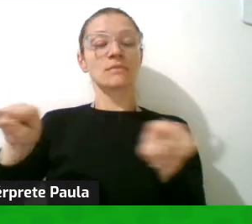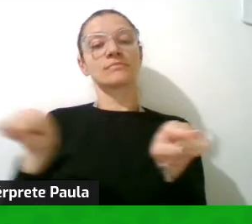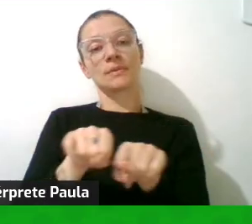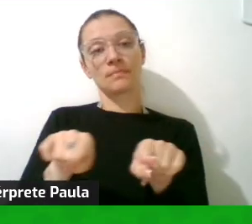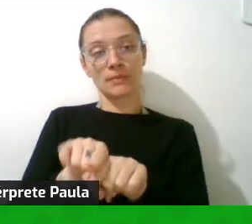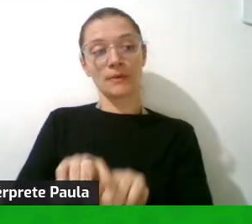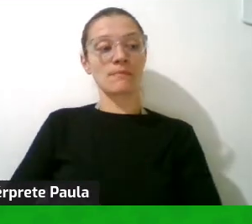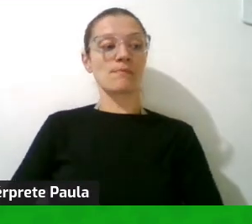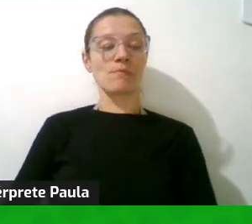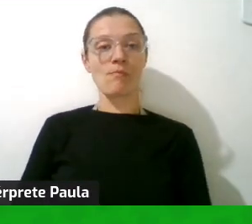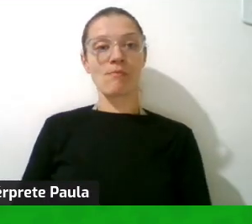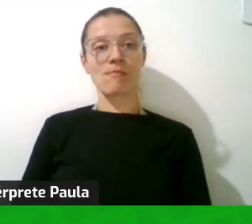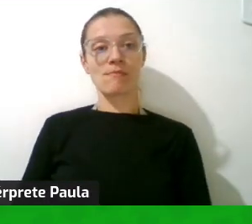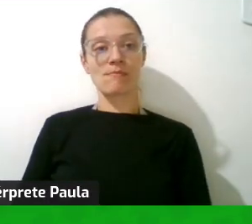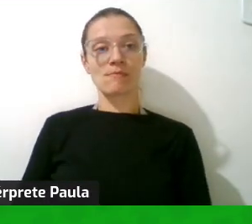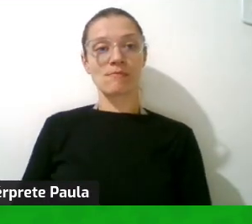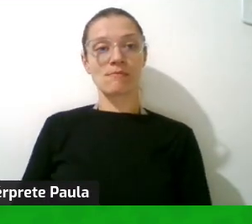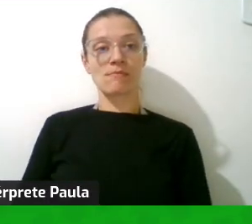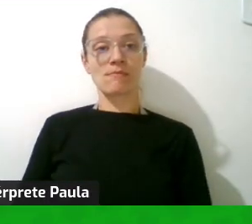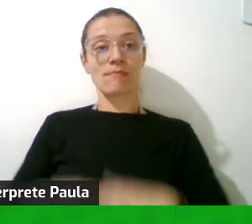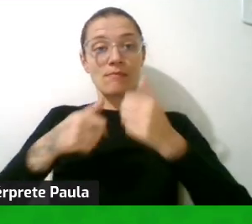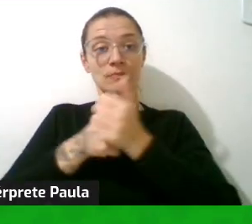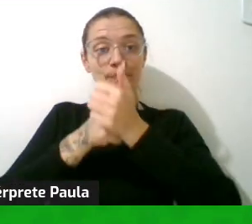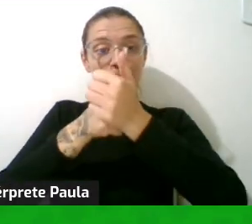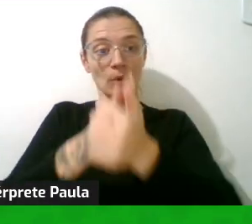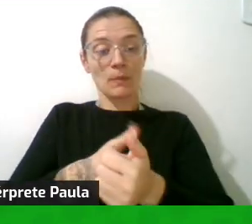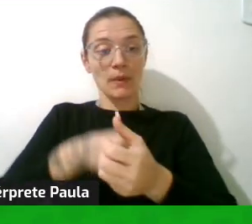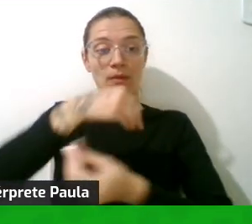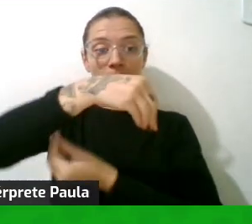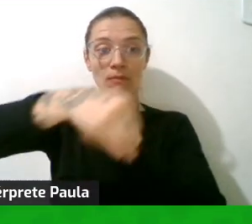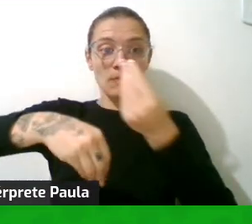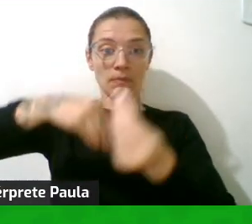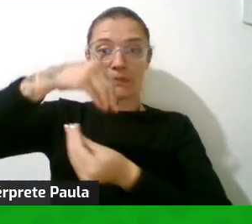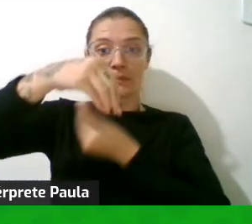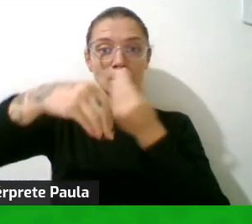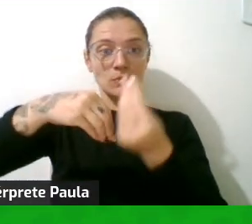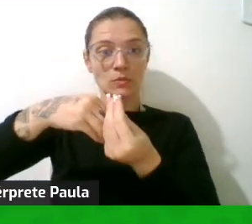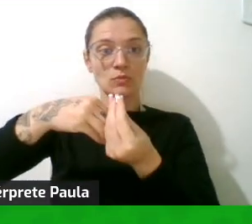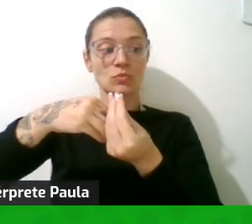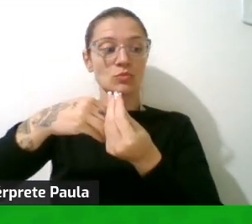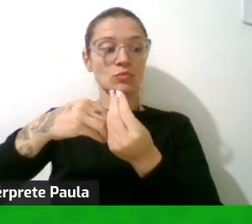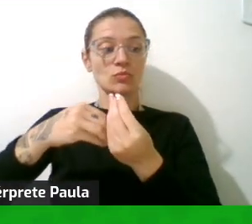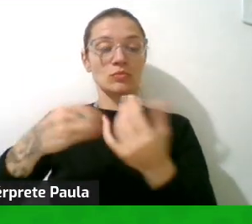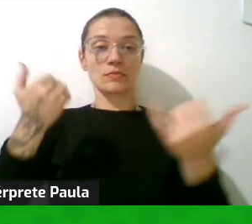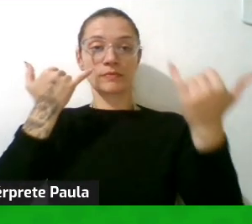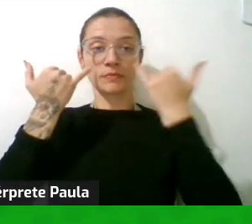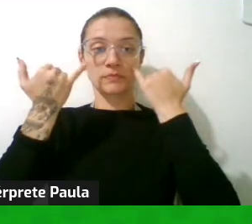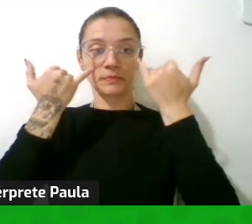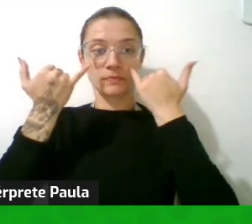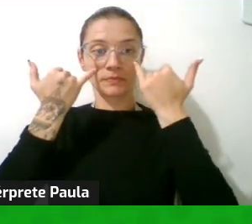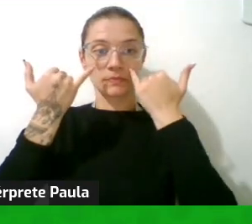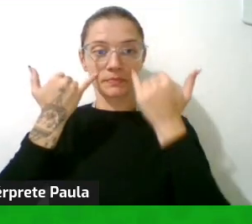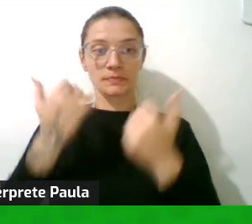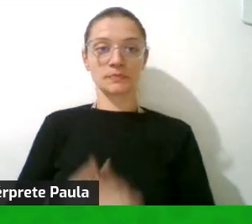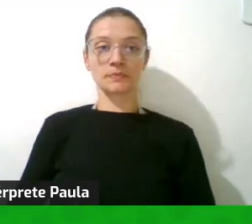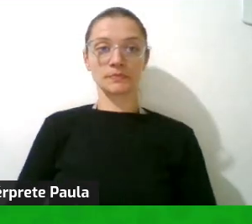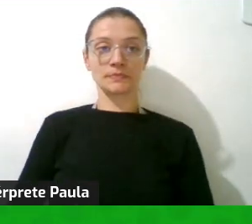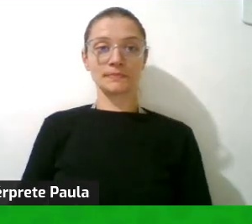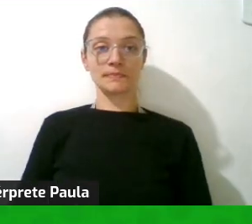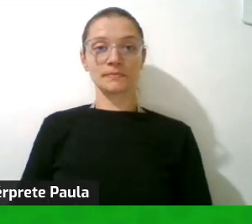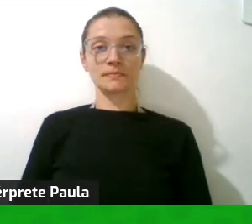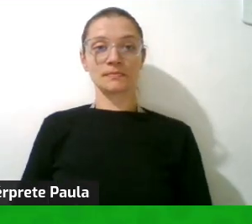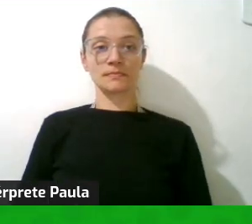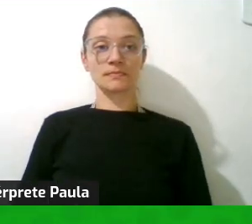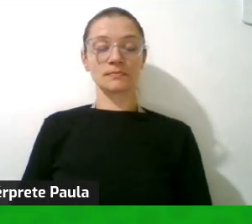gente fazer esse acompanhado ali, esse mix entre todos esses dados, né? E facilitar ali que você